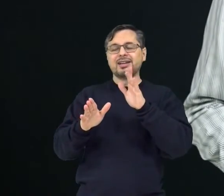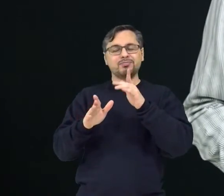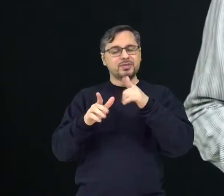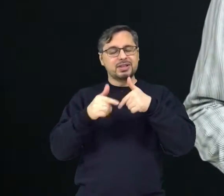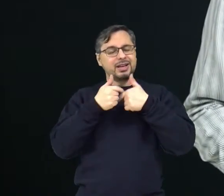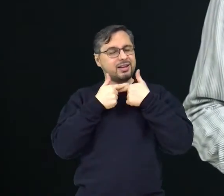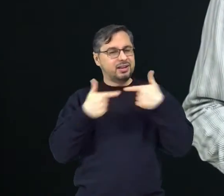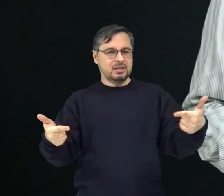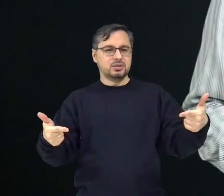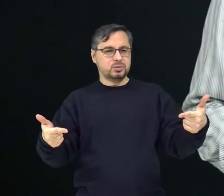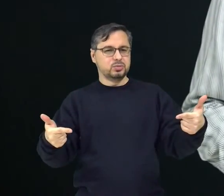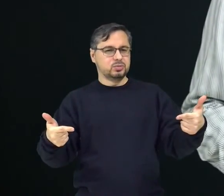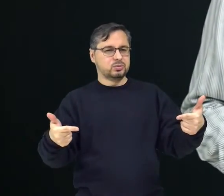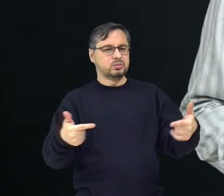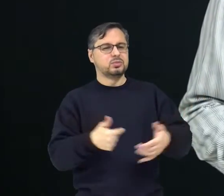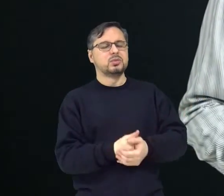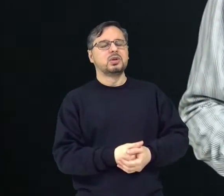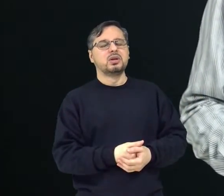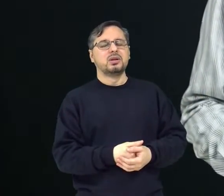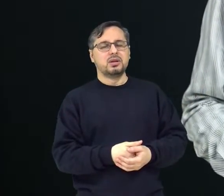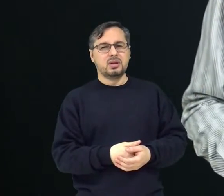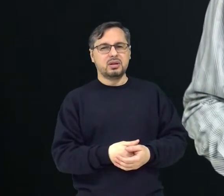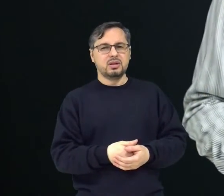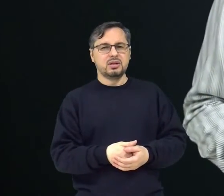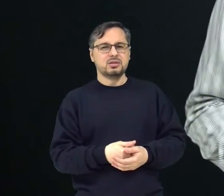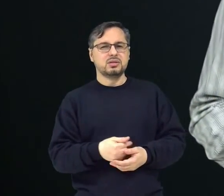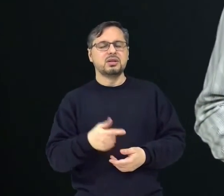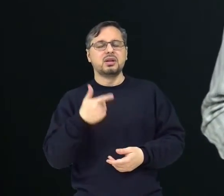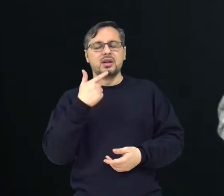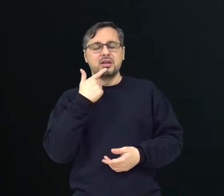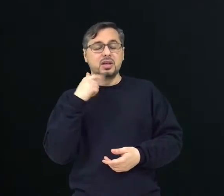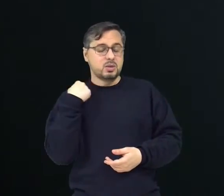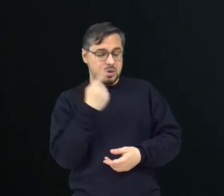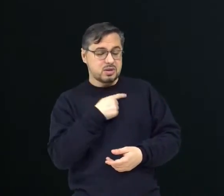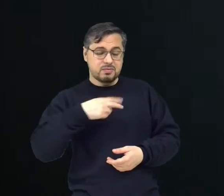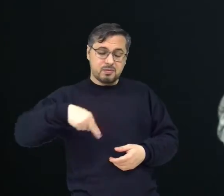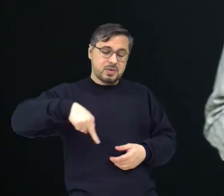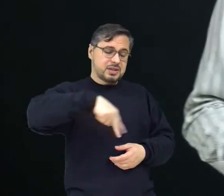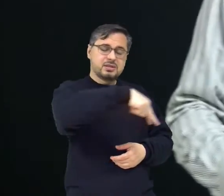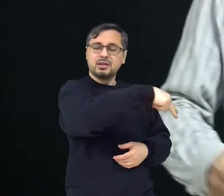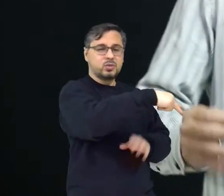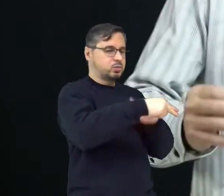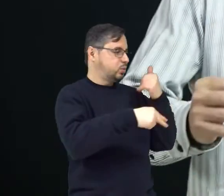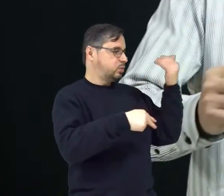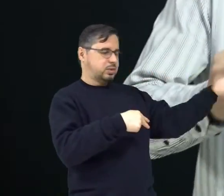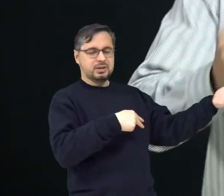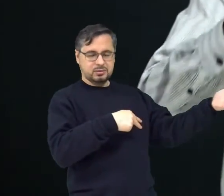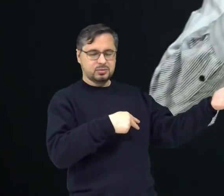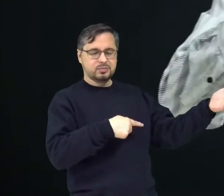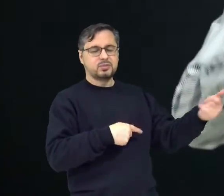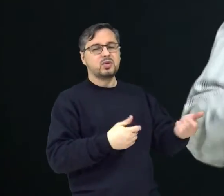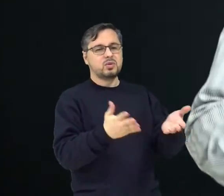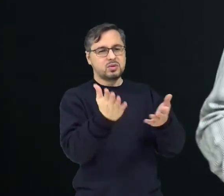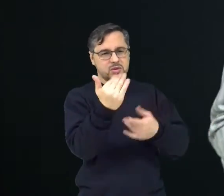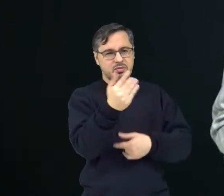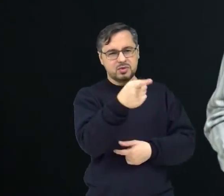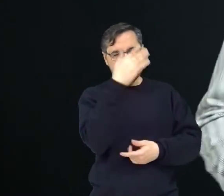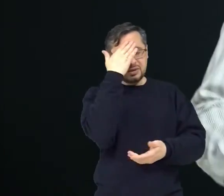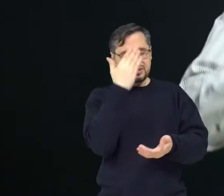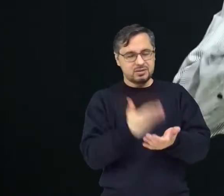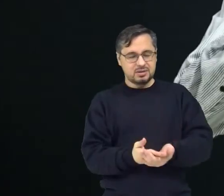Jesus. Passemos para o outro lado. Eu lhe convido nesta manhã a acreditar nessa palavra de uma maneira